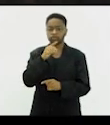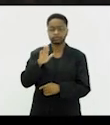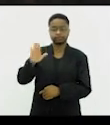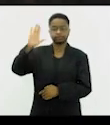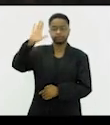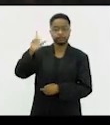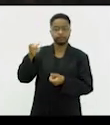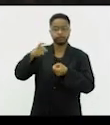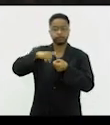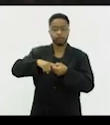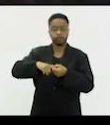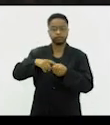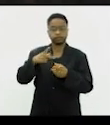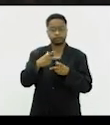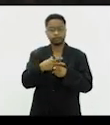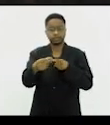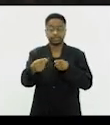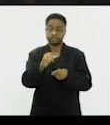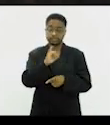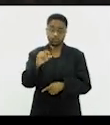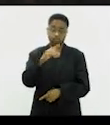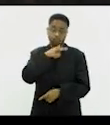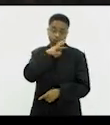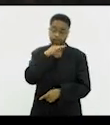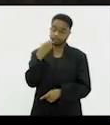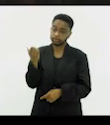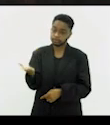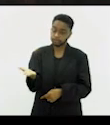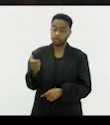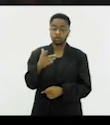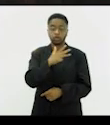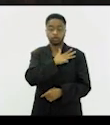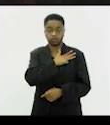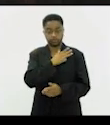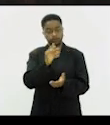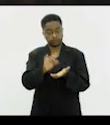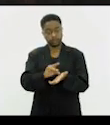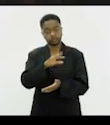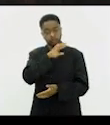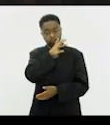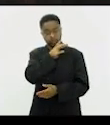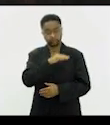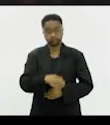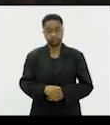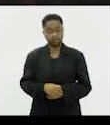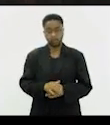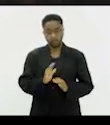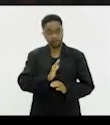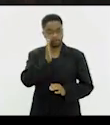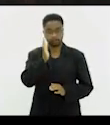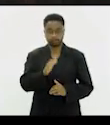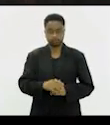ele for um produto ruim. E o Lula tornou-se um produto ruim, péssimo.